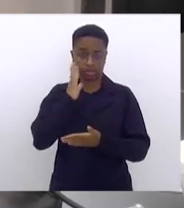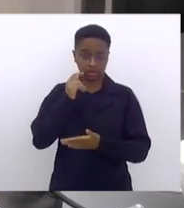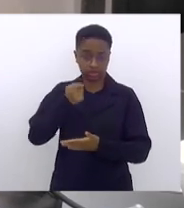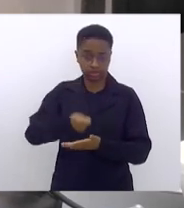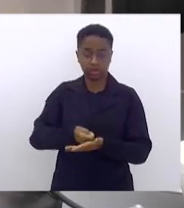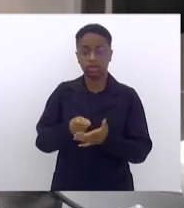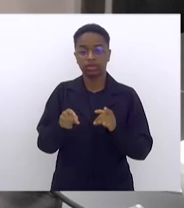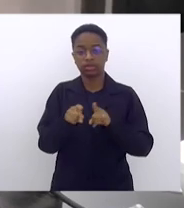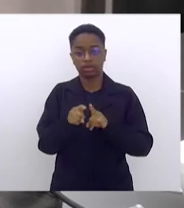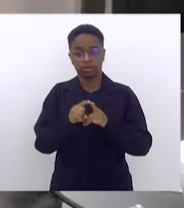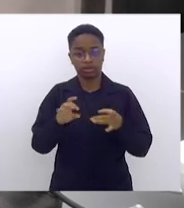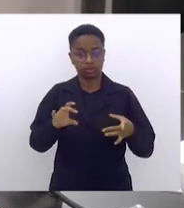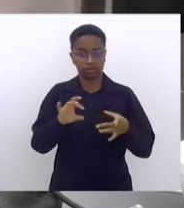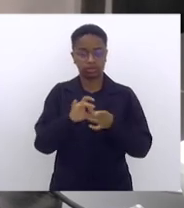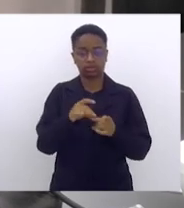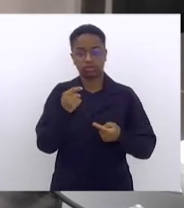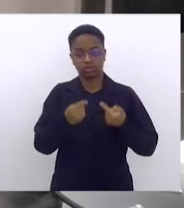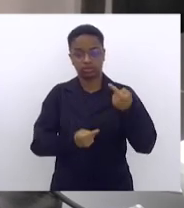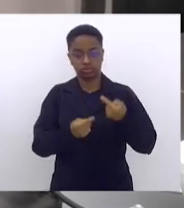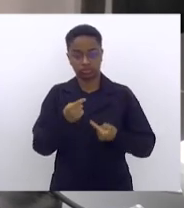virão à colação na discussão da matéria,